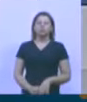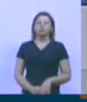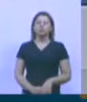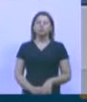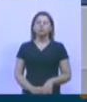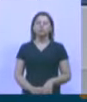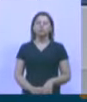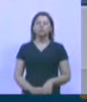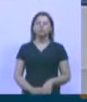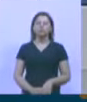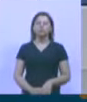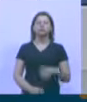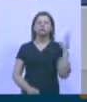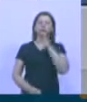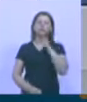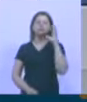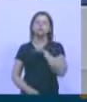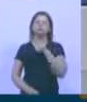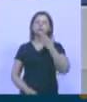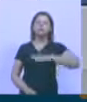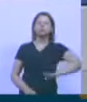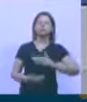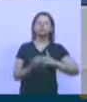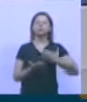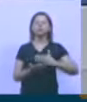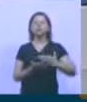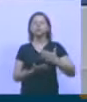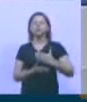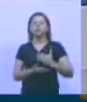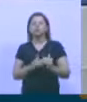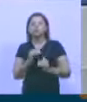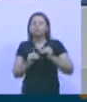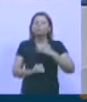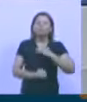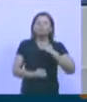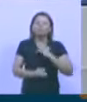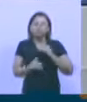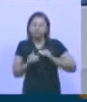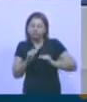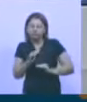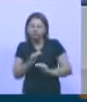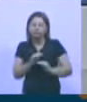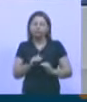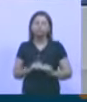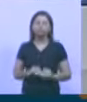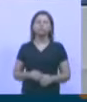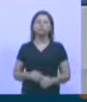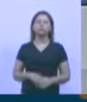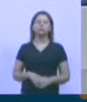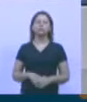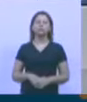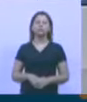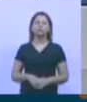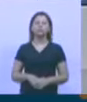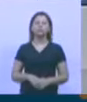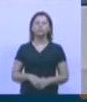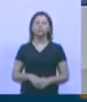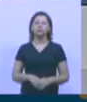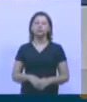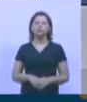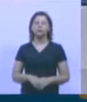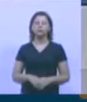E imediatamente a criança começa a desenvolver sentimentos de inferioridade. And often these feelings of